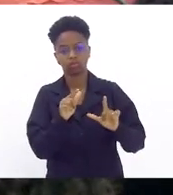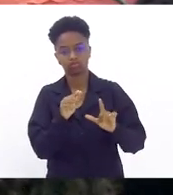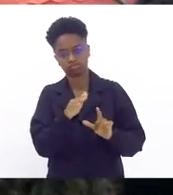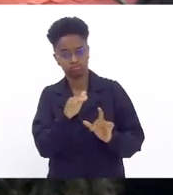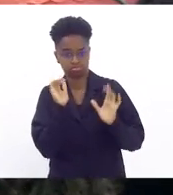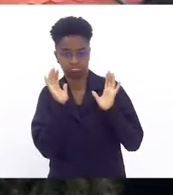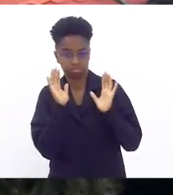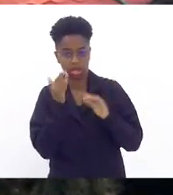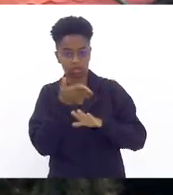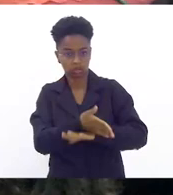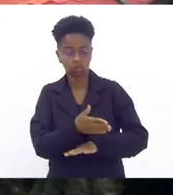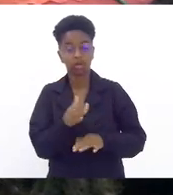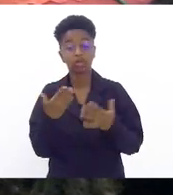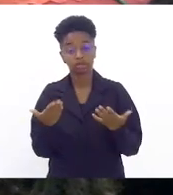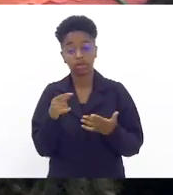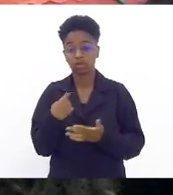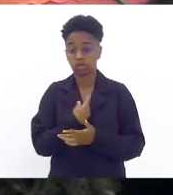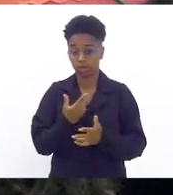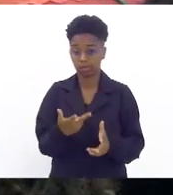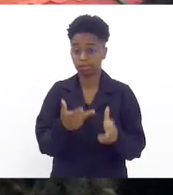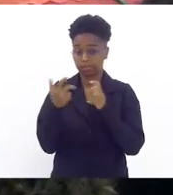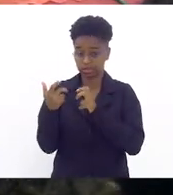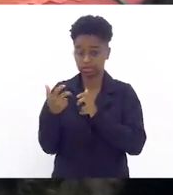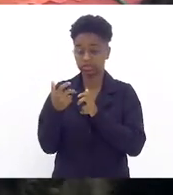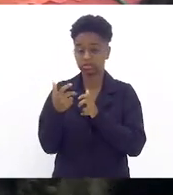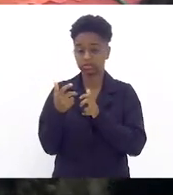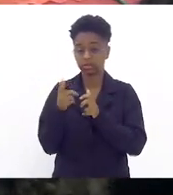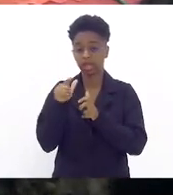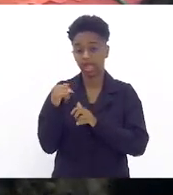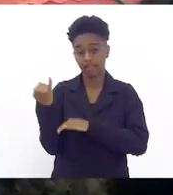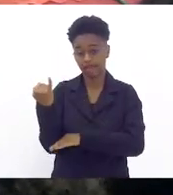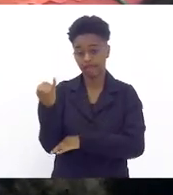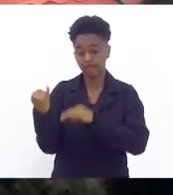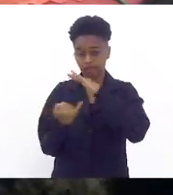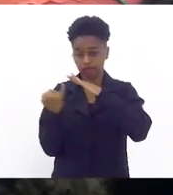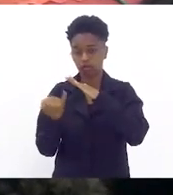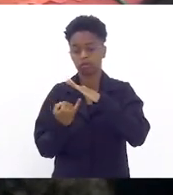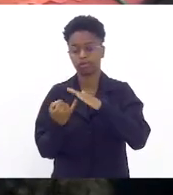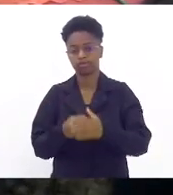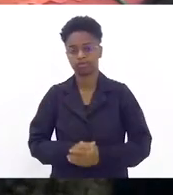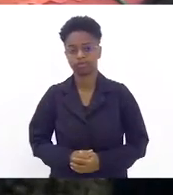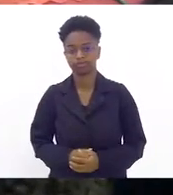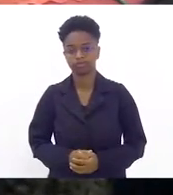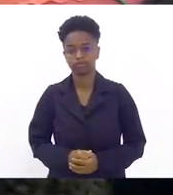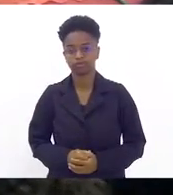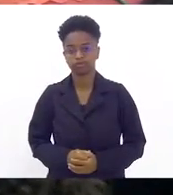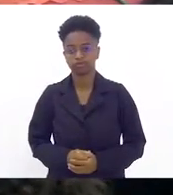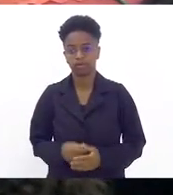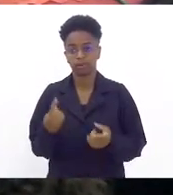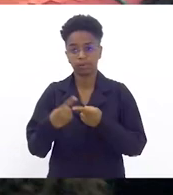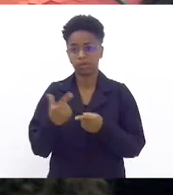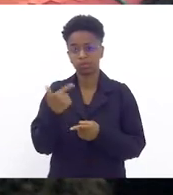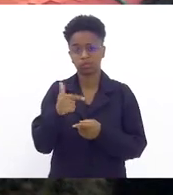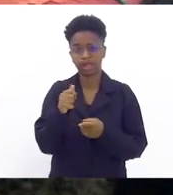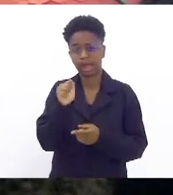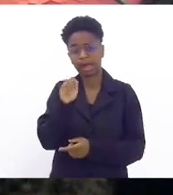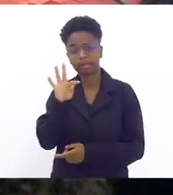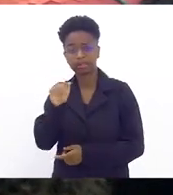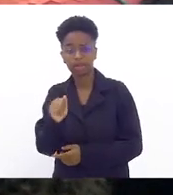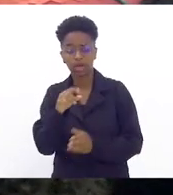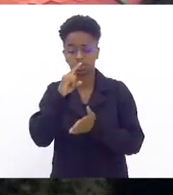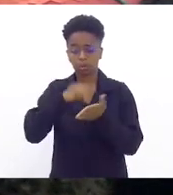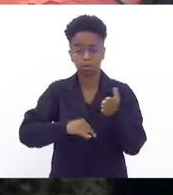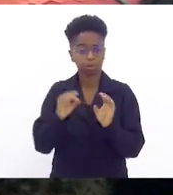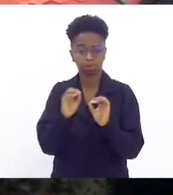então a gente reconhece isso como uma informalidade né ele não levou uma ata não levou um documento